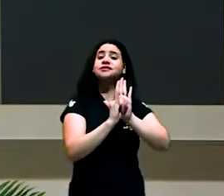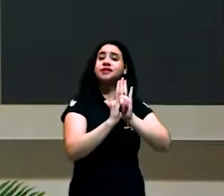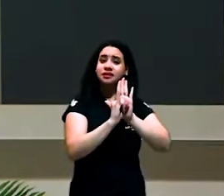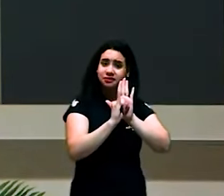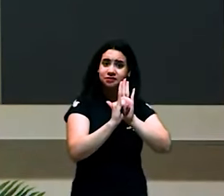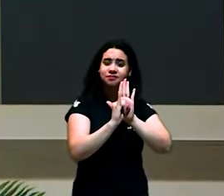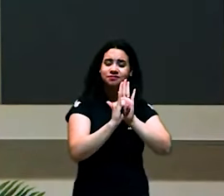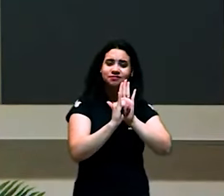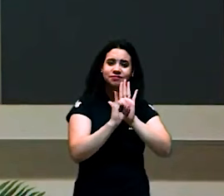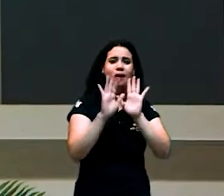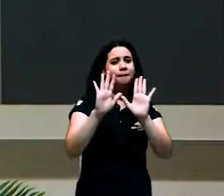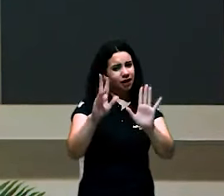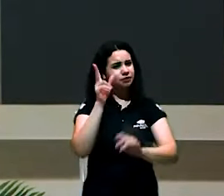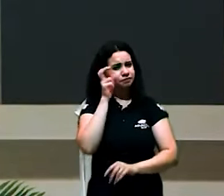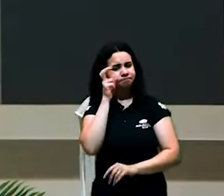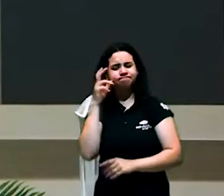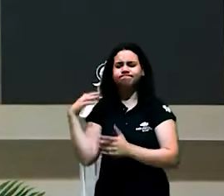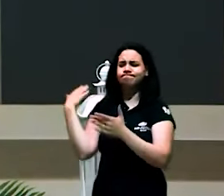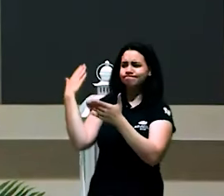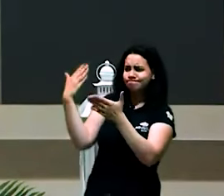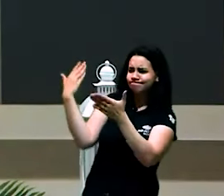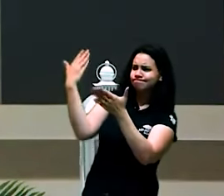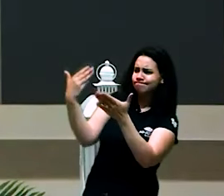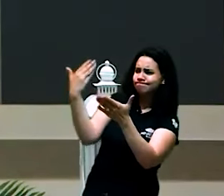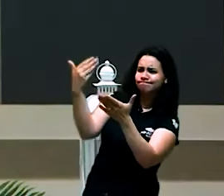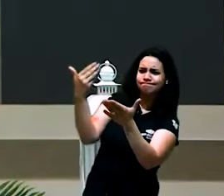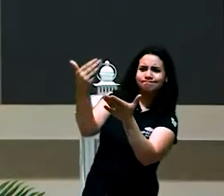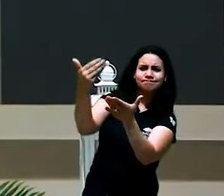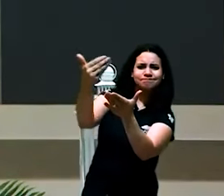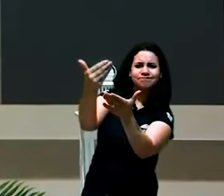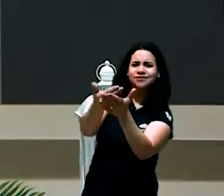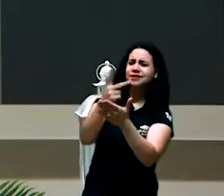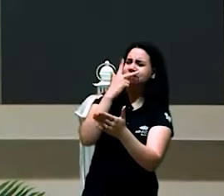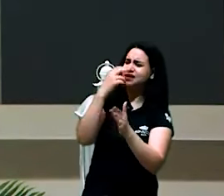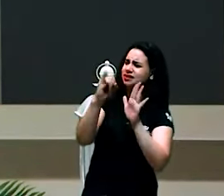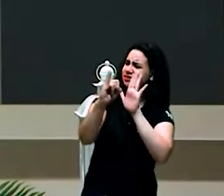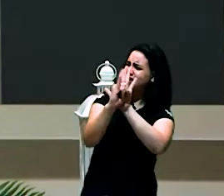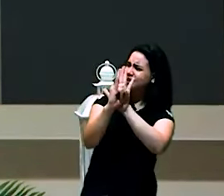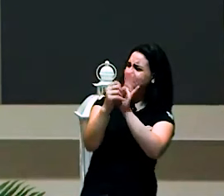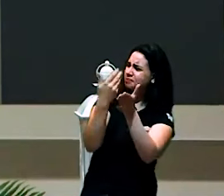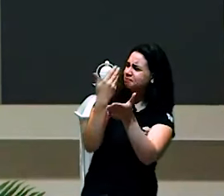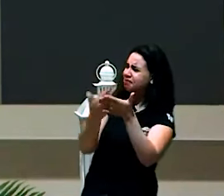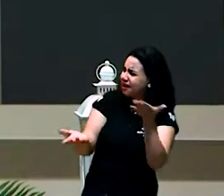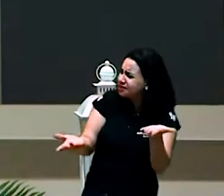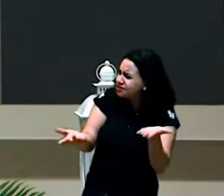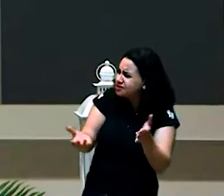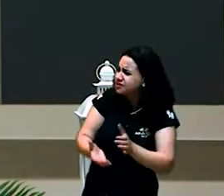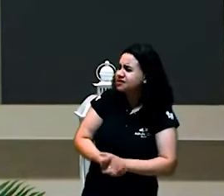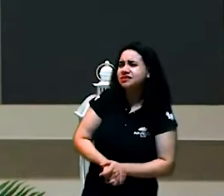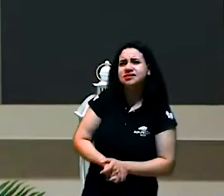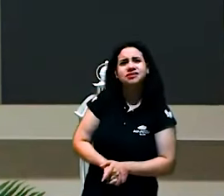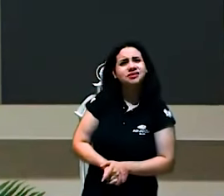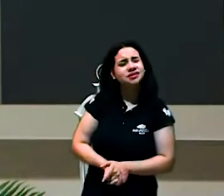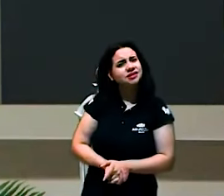perdendo. Eu fui numa igreja e o camarada dava um gole